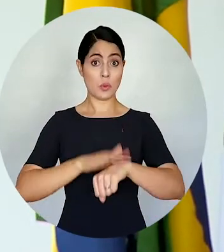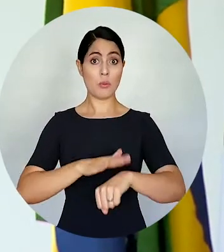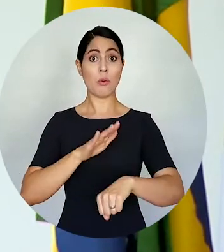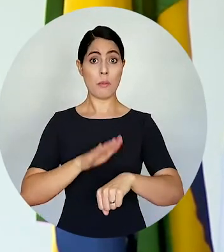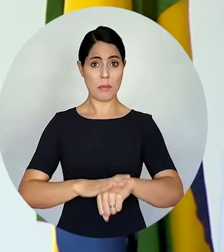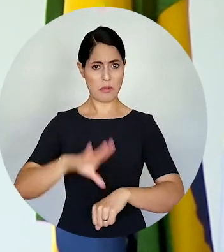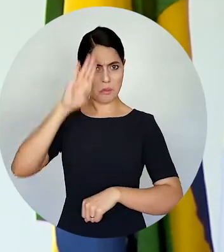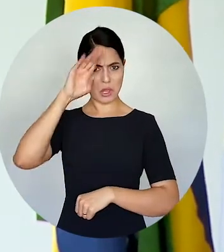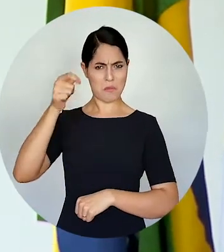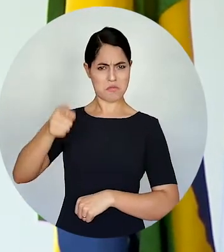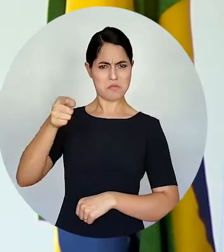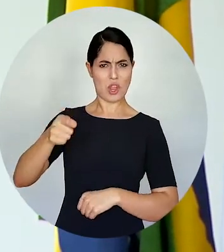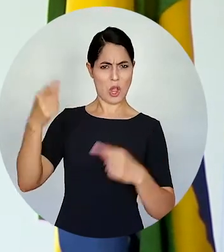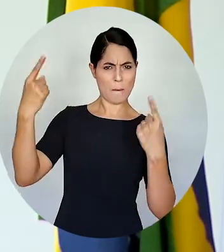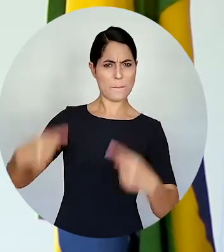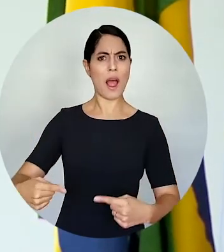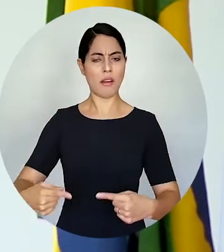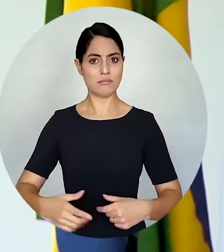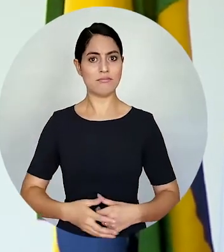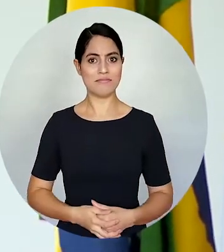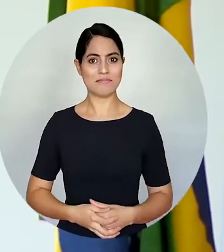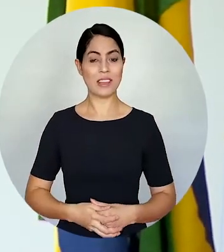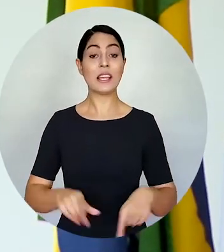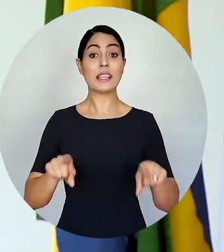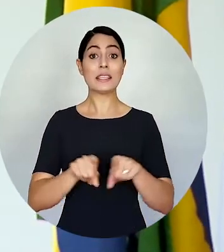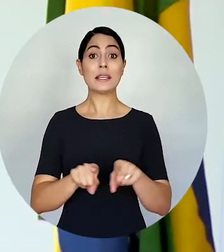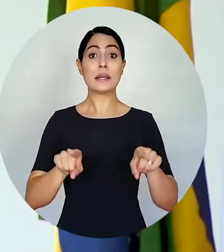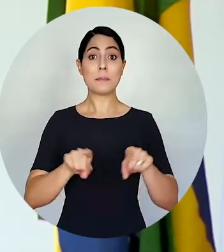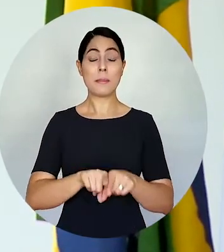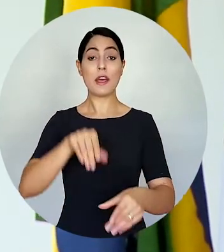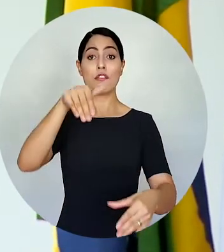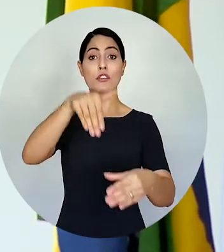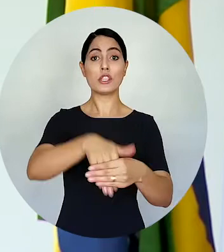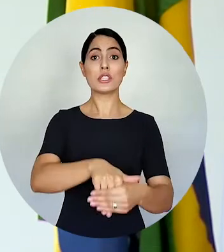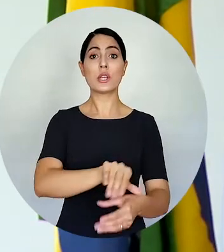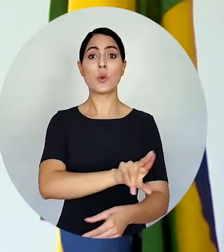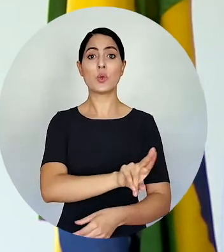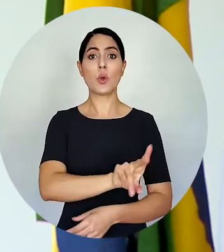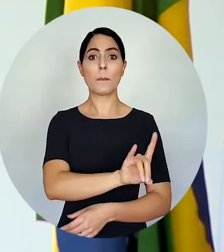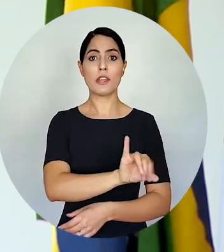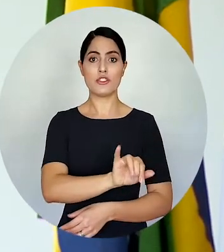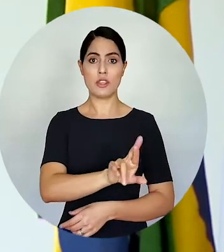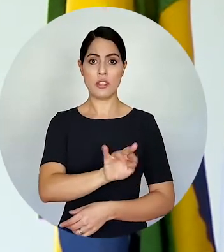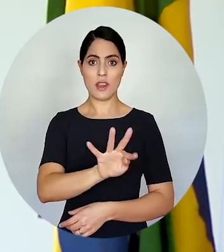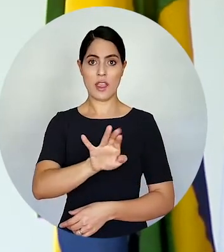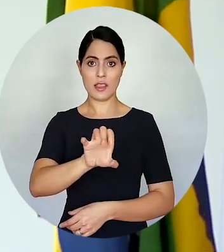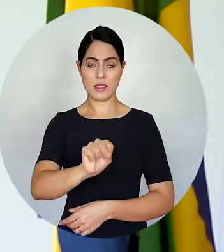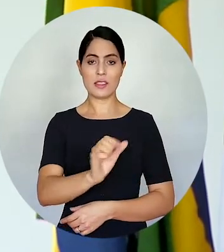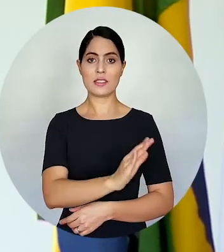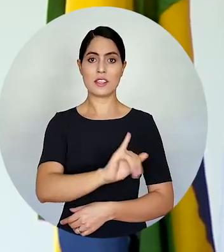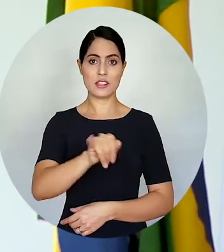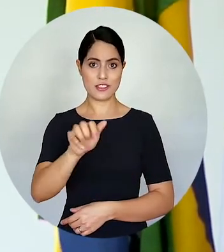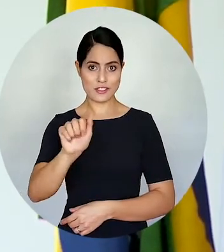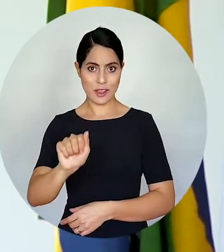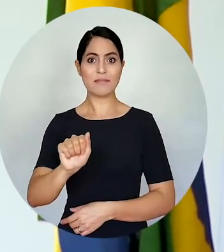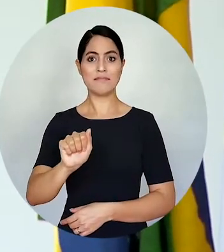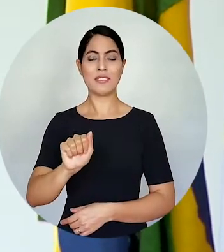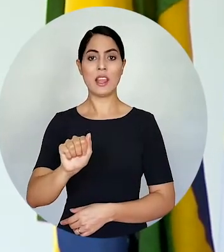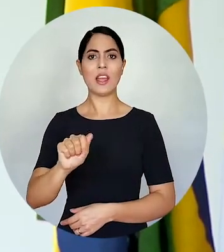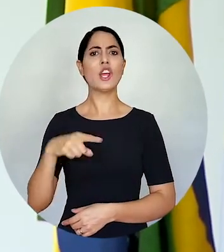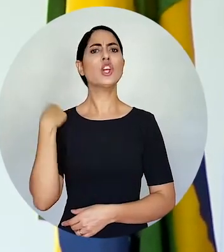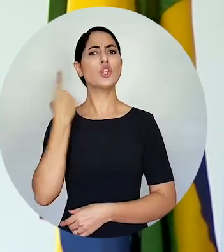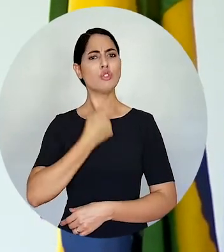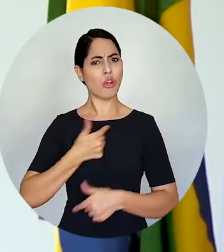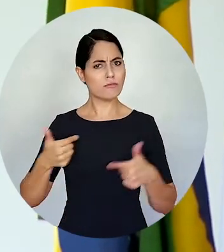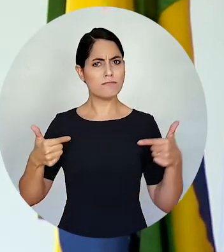militar, as diretas já, talvez a passagem mais gloriosa da nossa entidade. A nossa